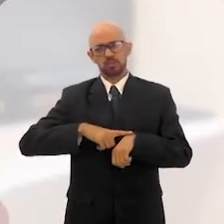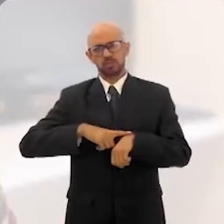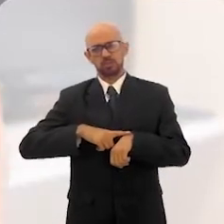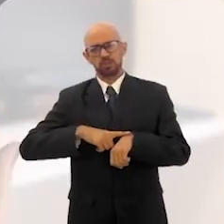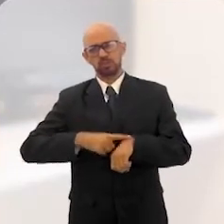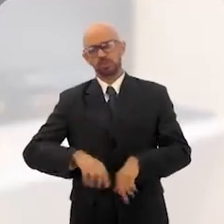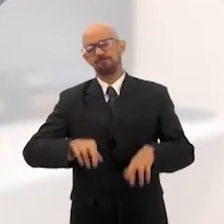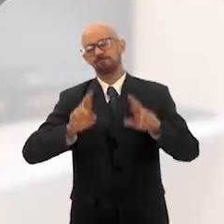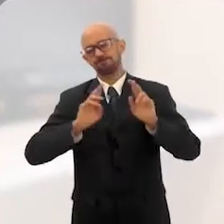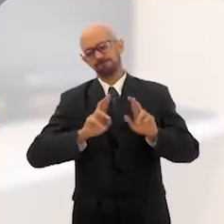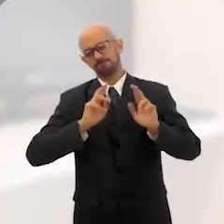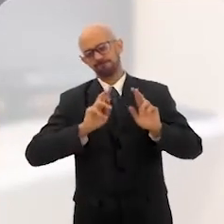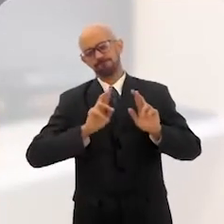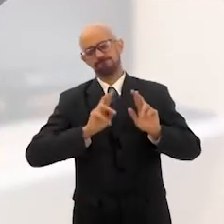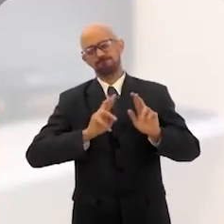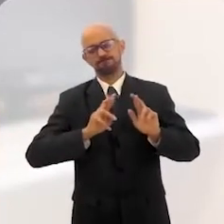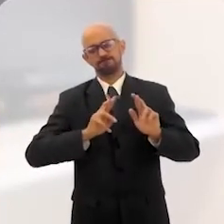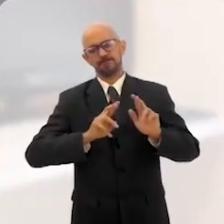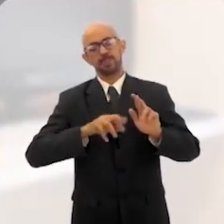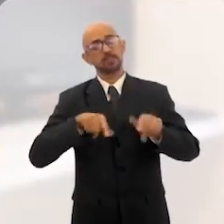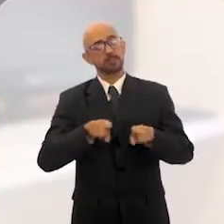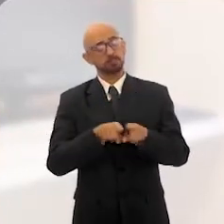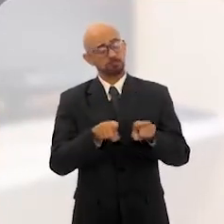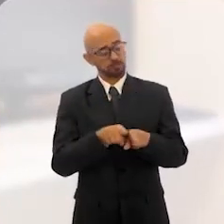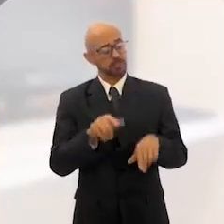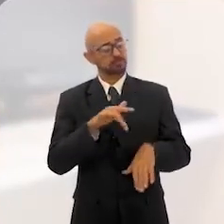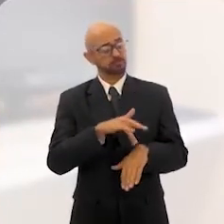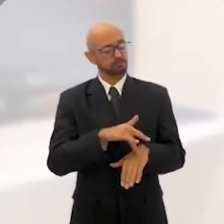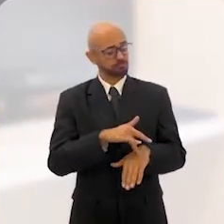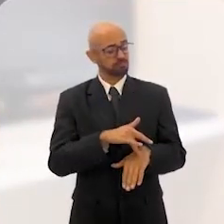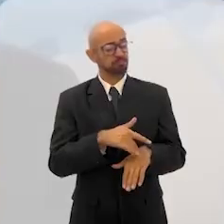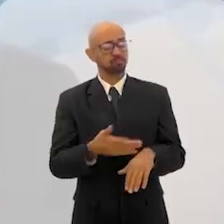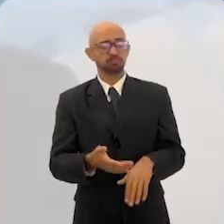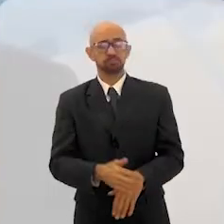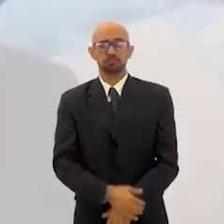tantas expectativas e de tantas frustrações também.